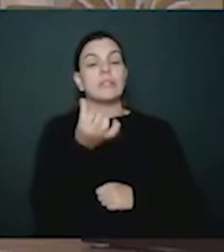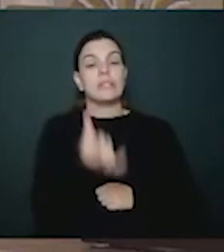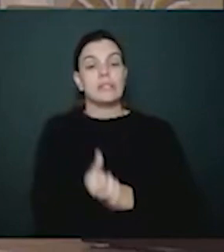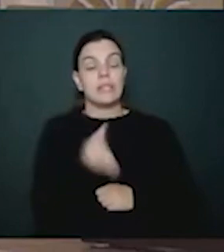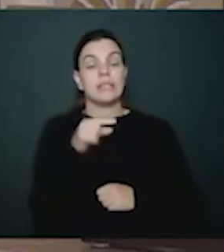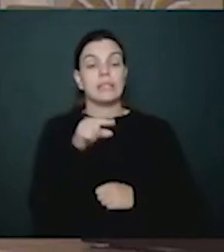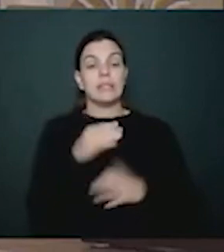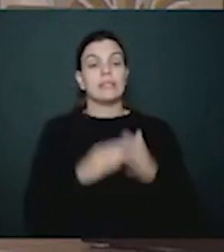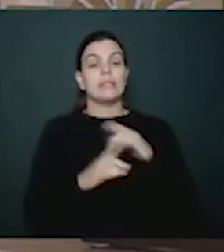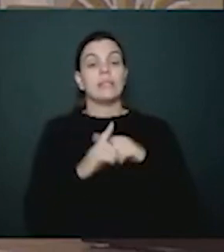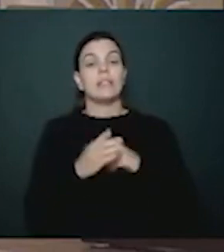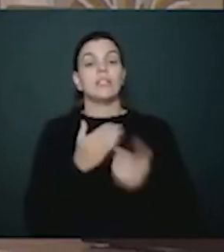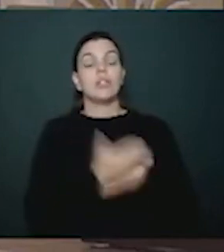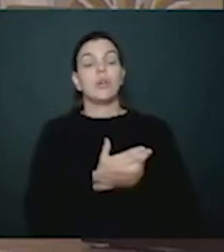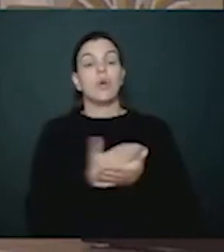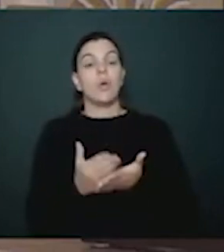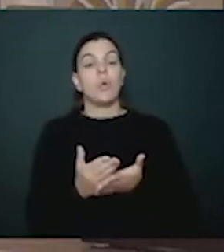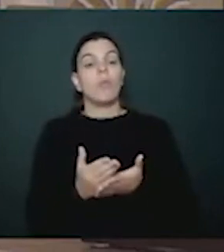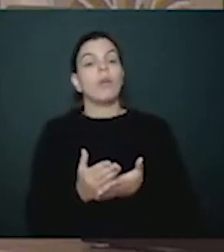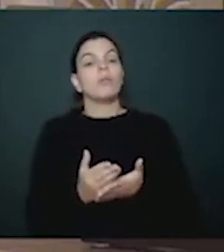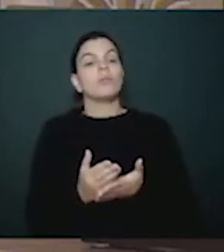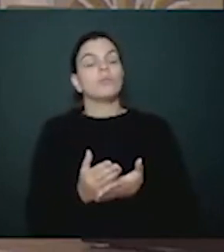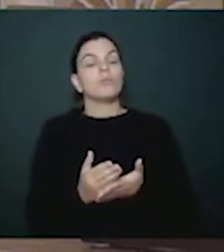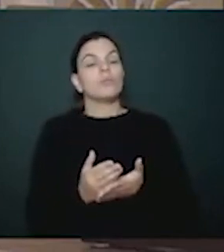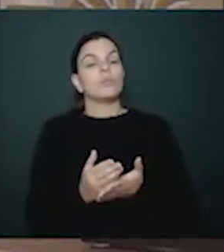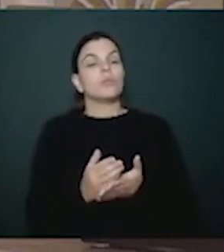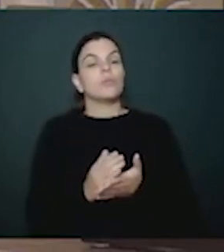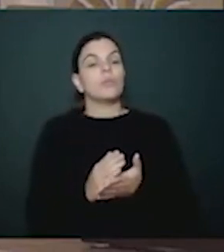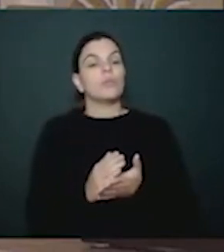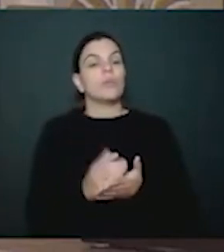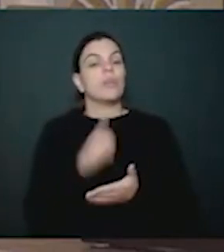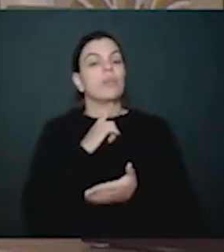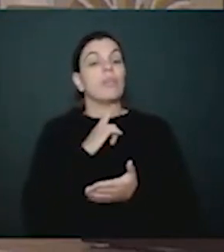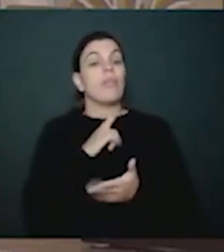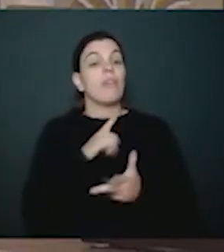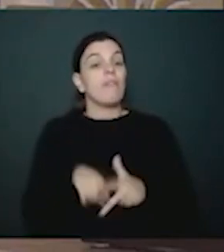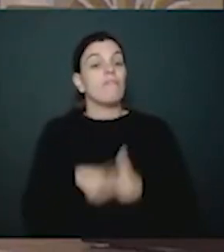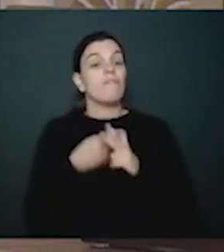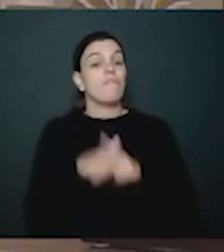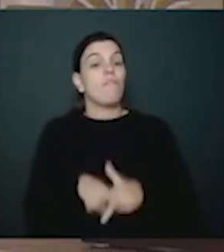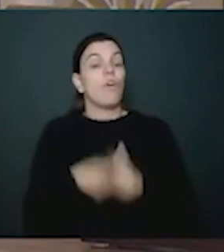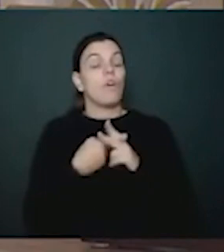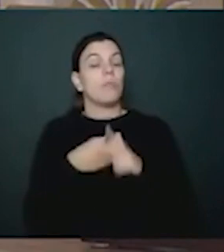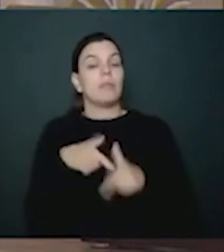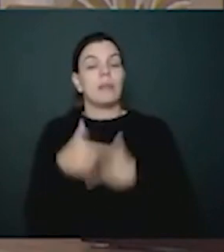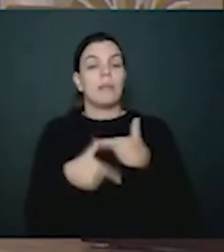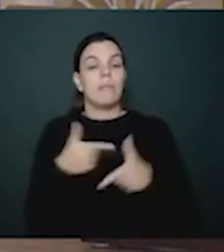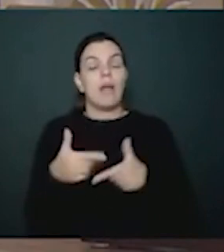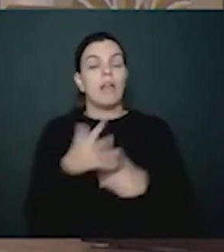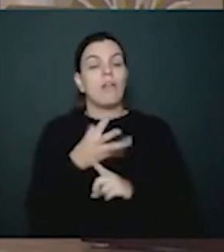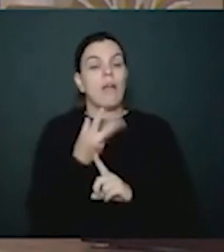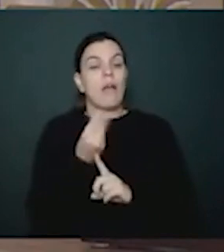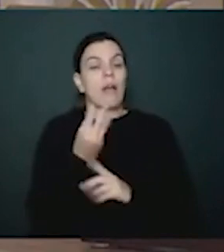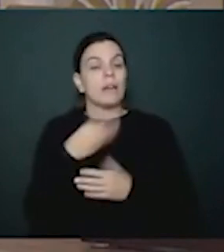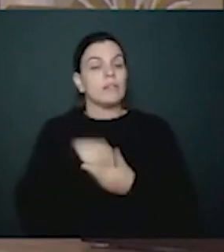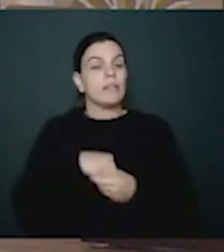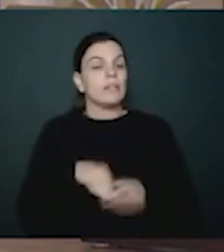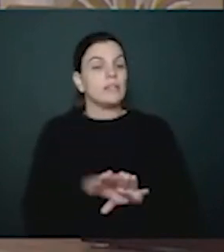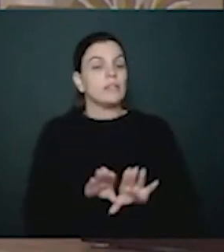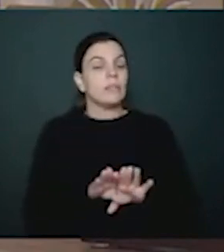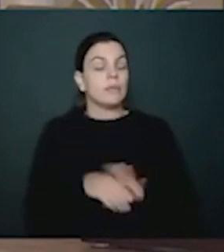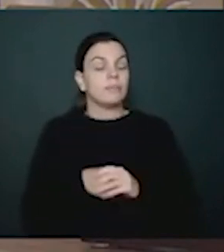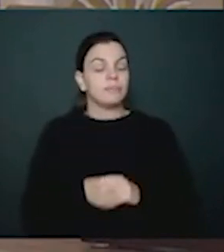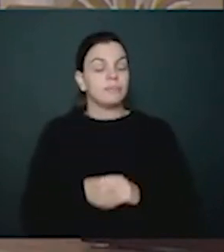ser enriquecido, ao longo dos anos, com uma série de reformas e trabalhos artísticos. Cada pároco desenvolveu um